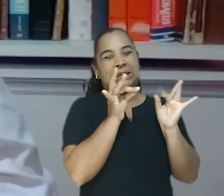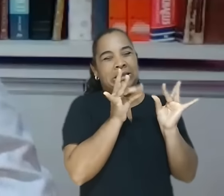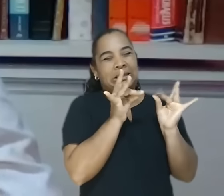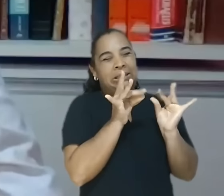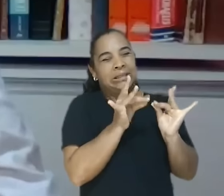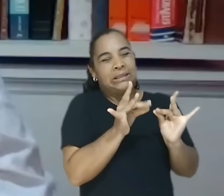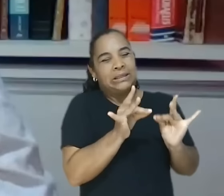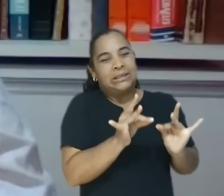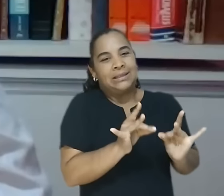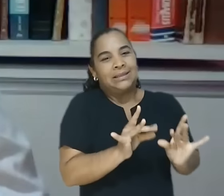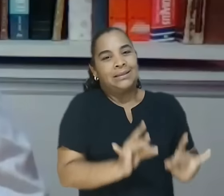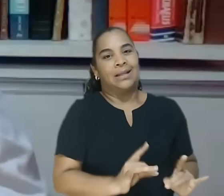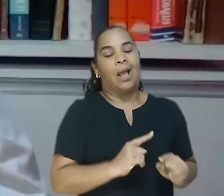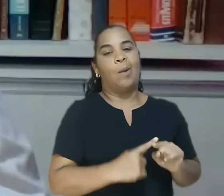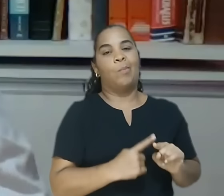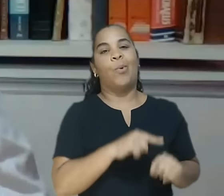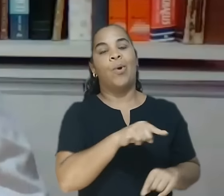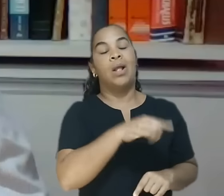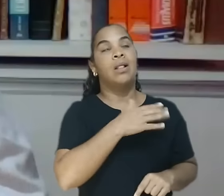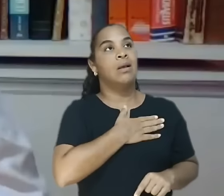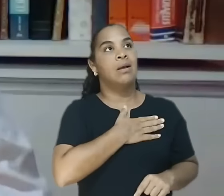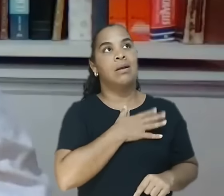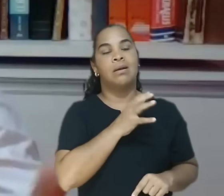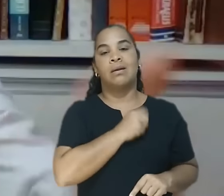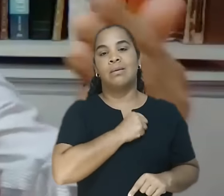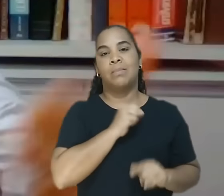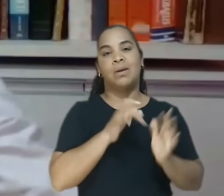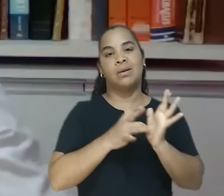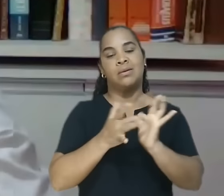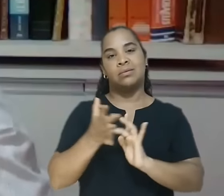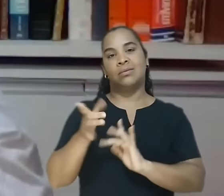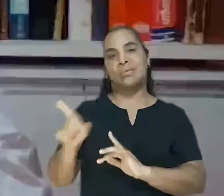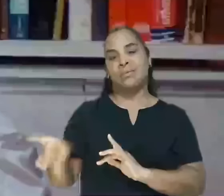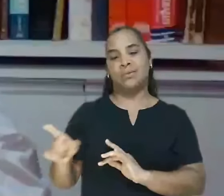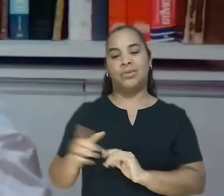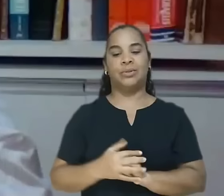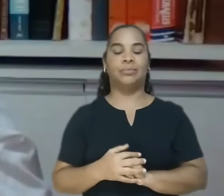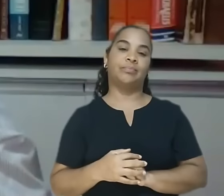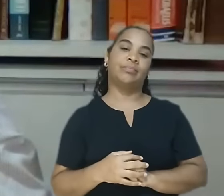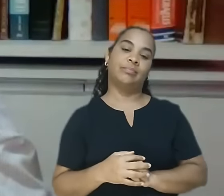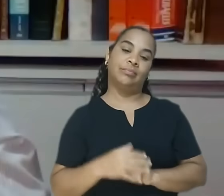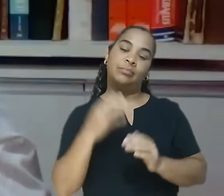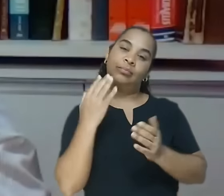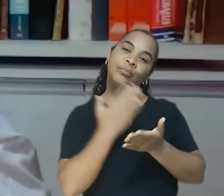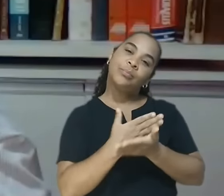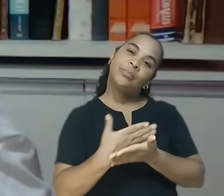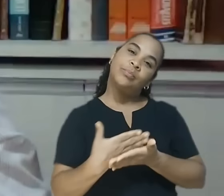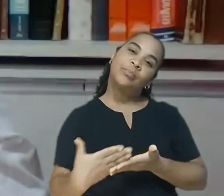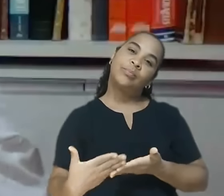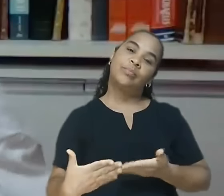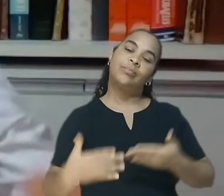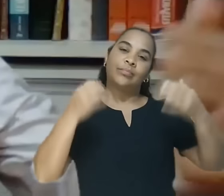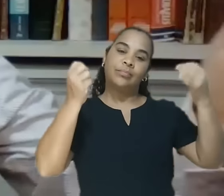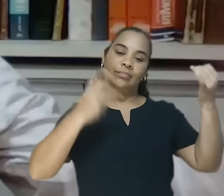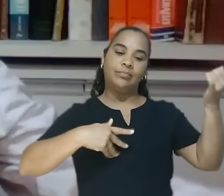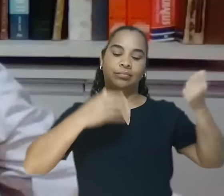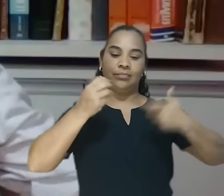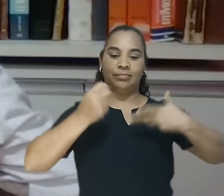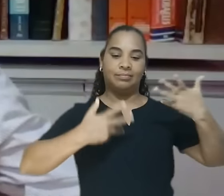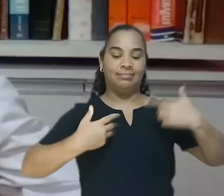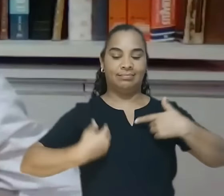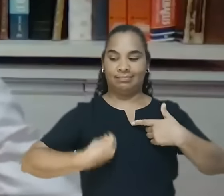sua sede De apresentar Jesus Como Messias Ele já começa Com a sua Genealogia Mostrando que